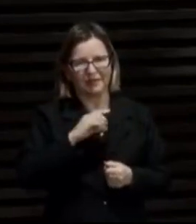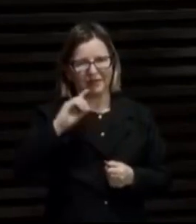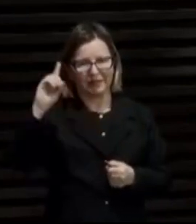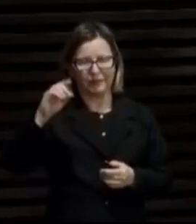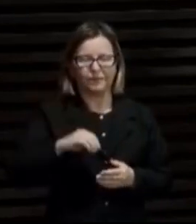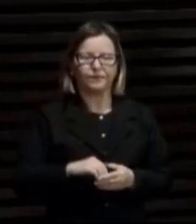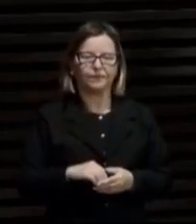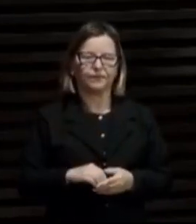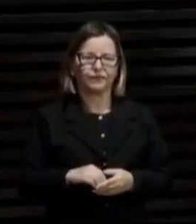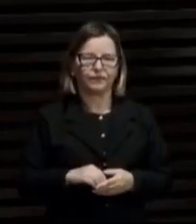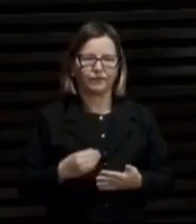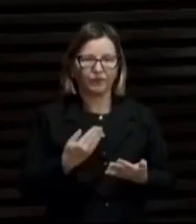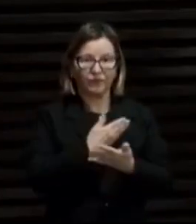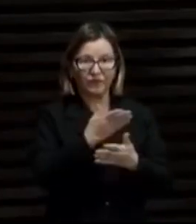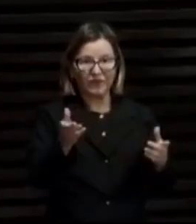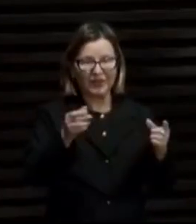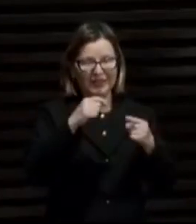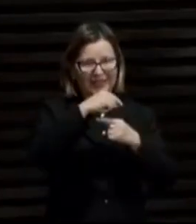Vós sereis santos,